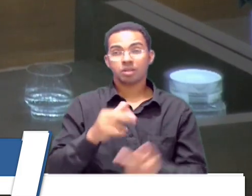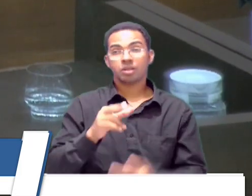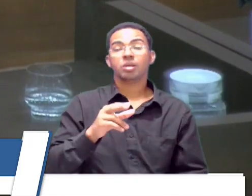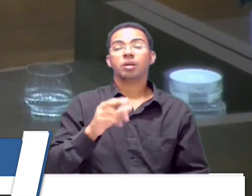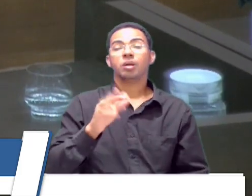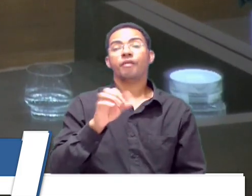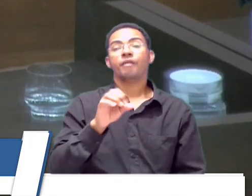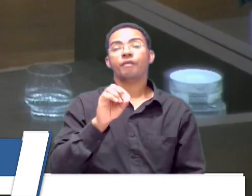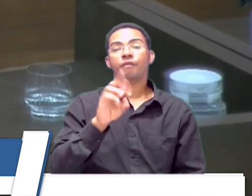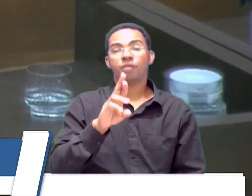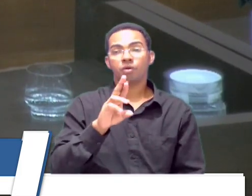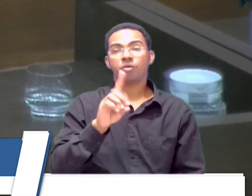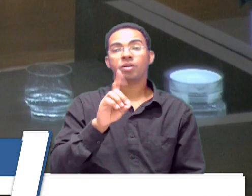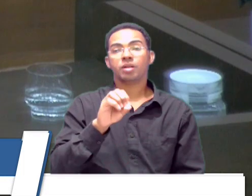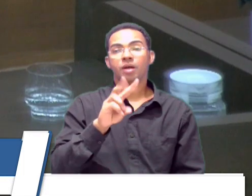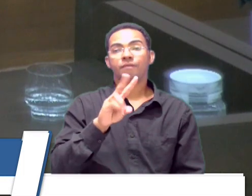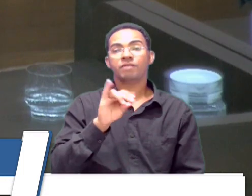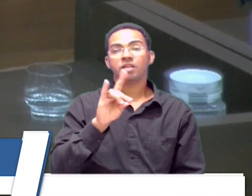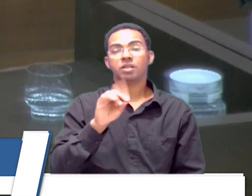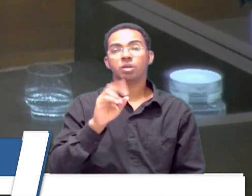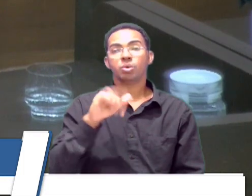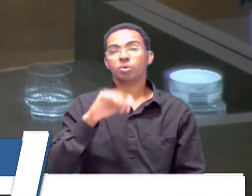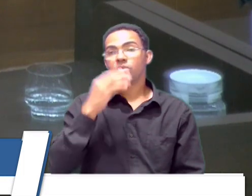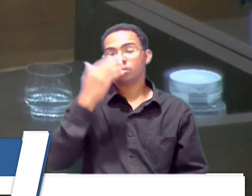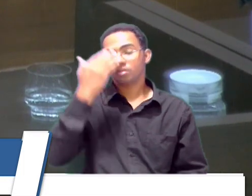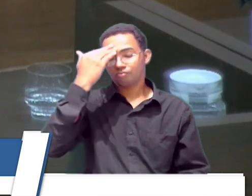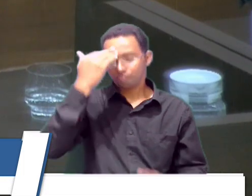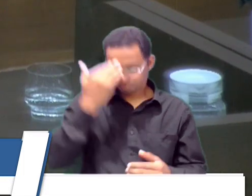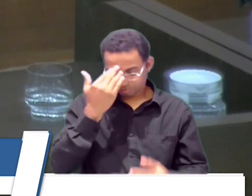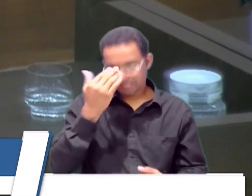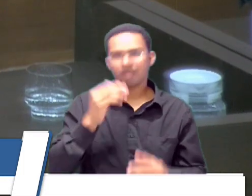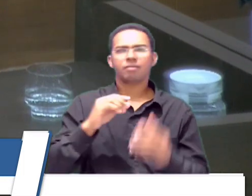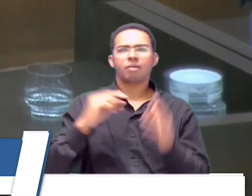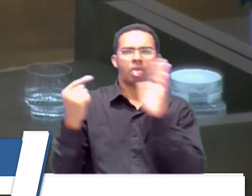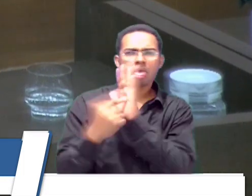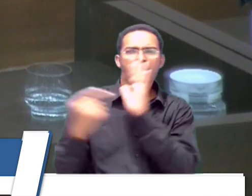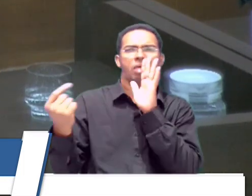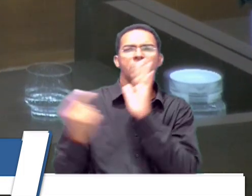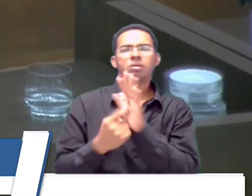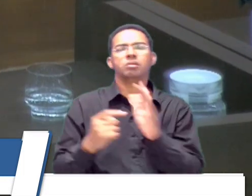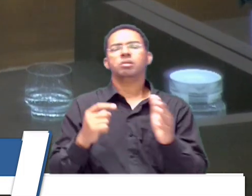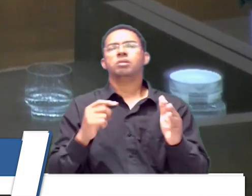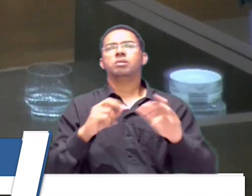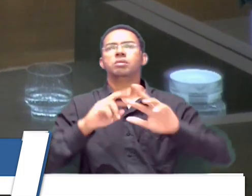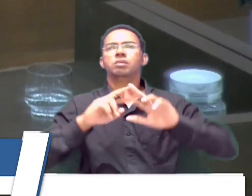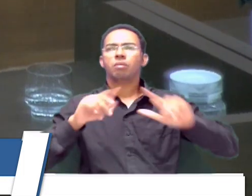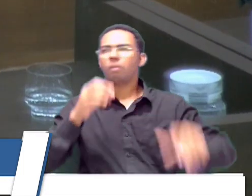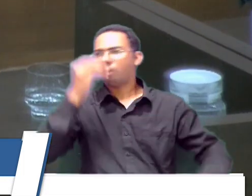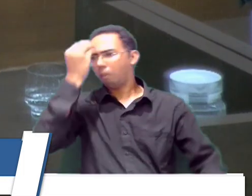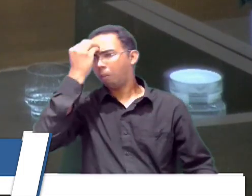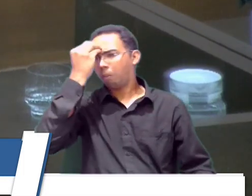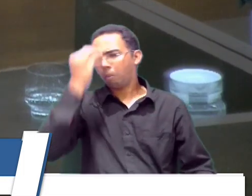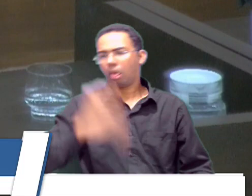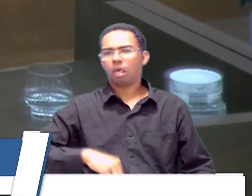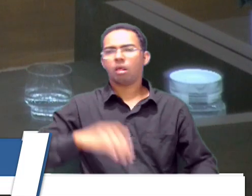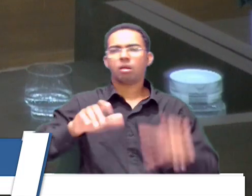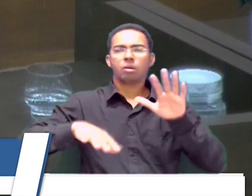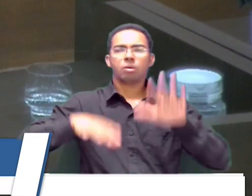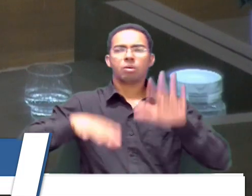que nunca abaixou a cabeça, apesar das ameaças, apesar da ignorância de algumas